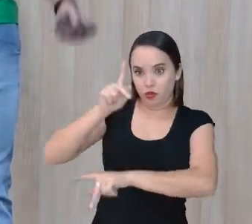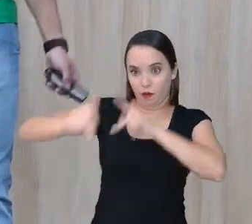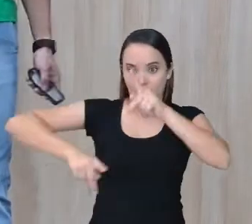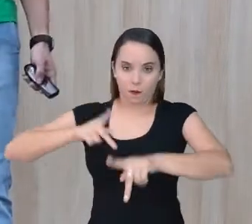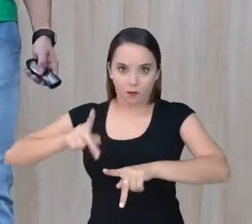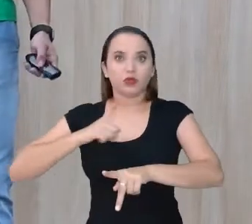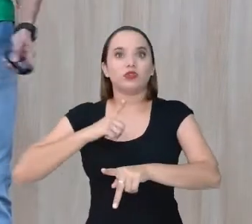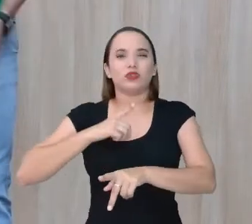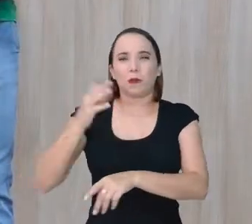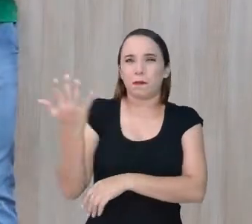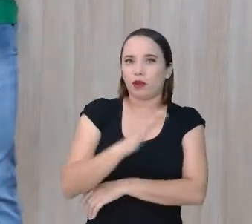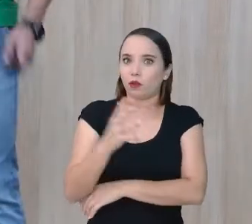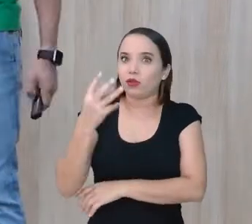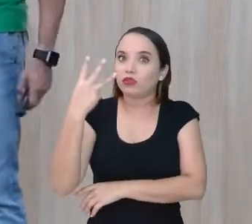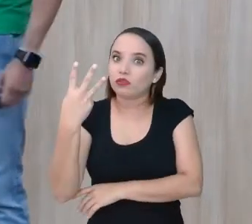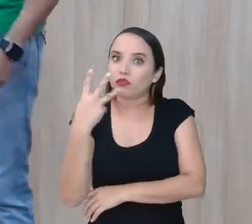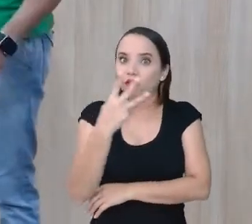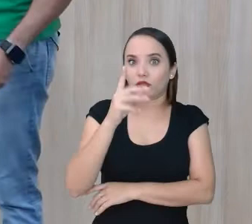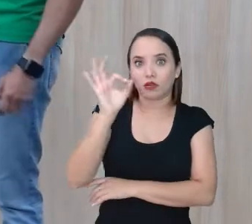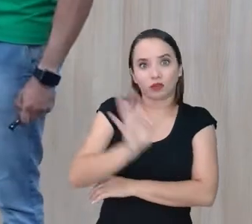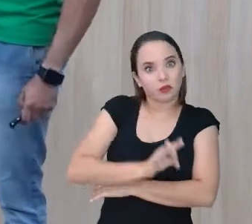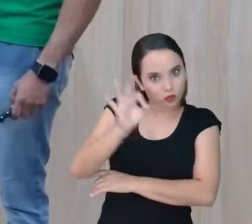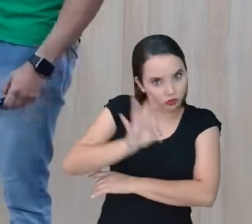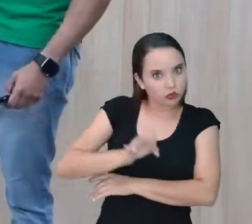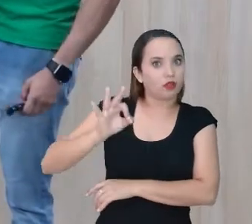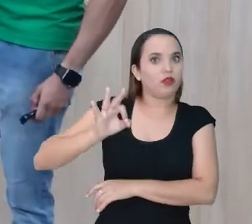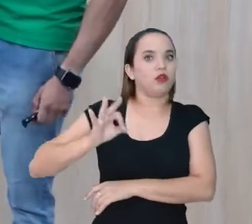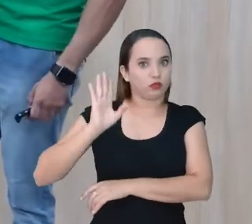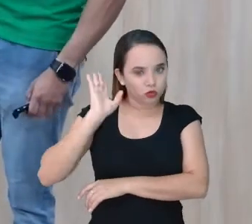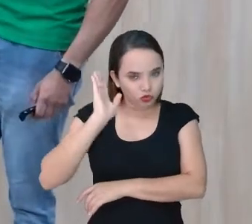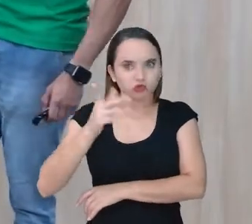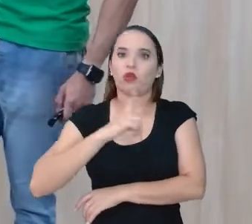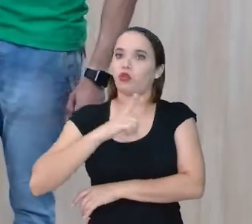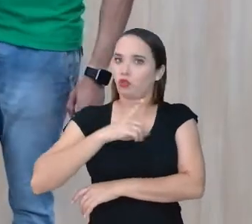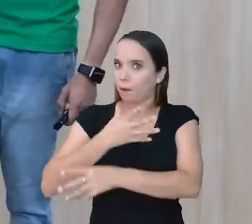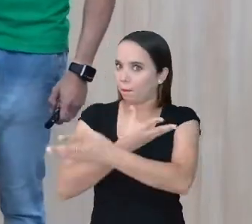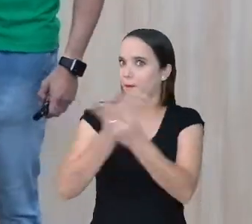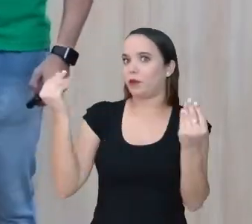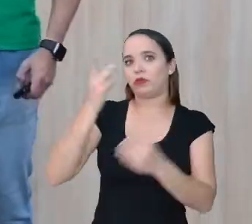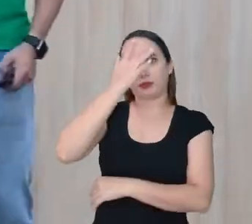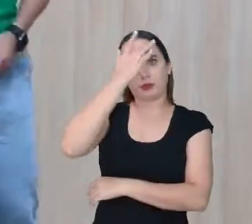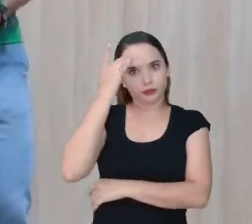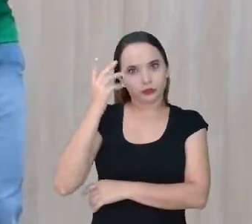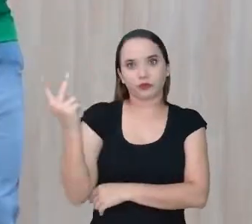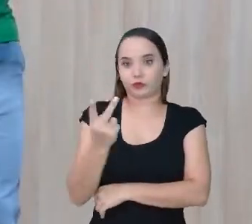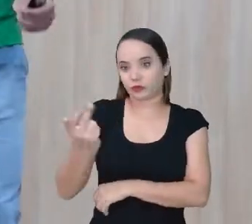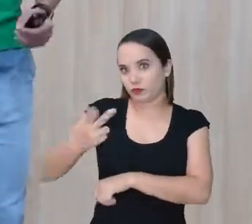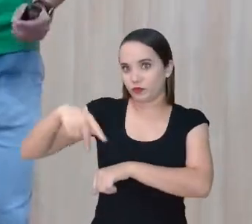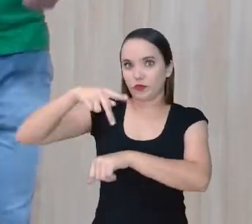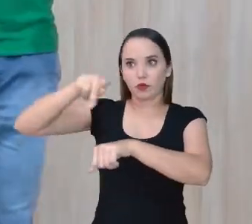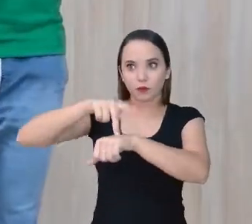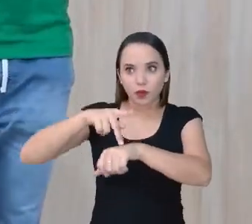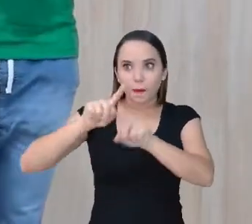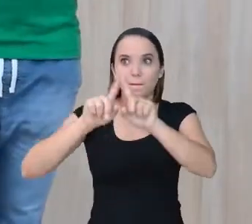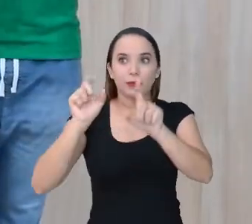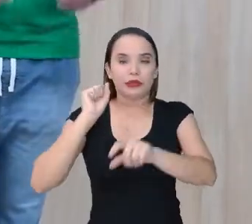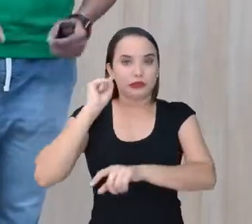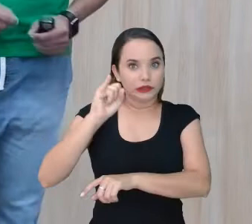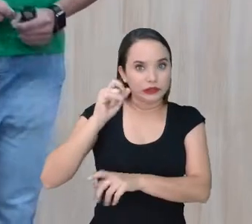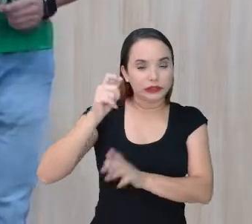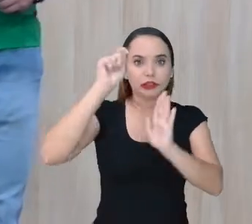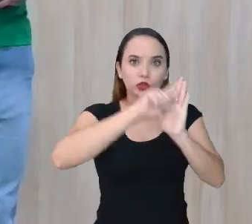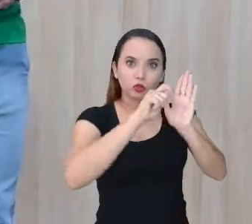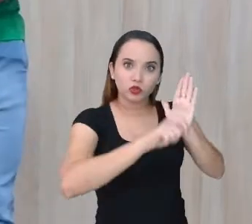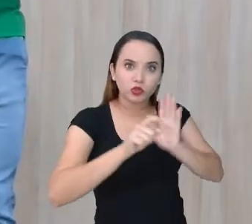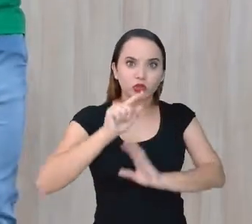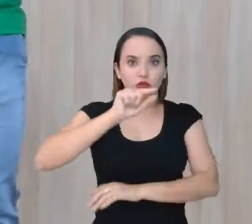população mundial, ou seja, existem aí bastante pessoas somente nesses dois países, mas se eu escrevo os